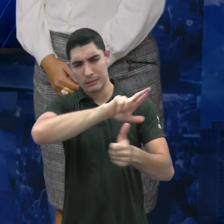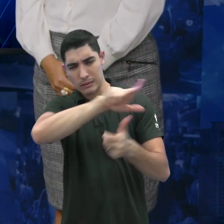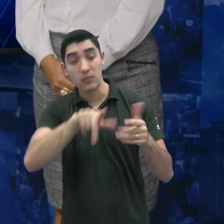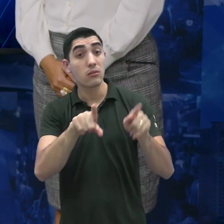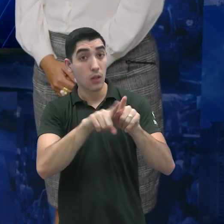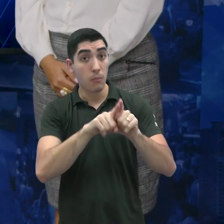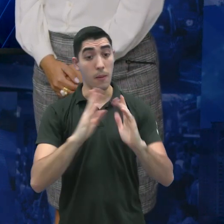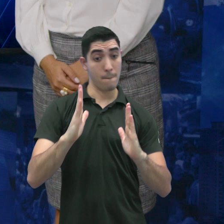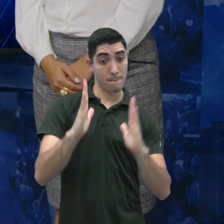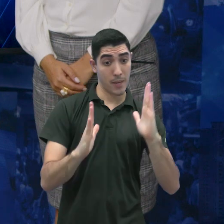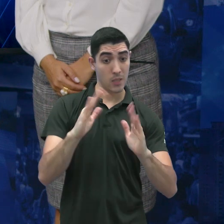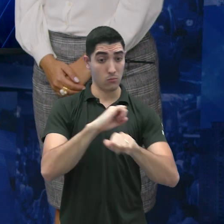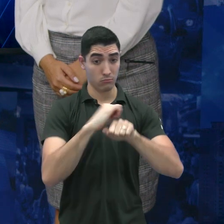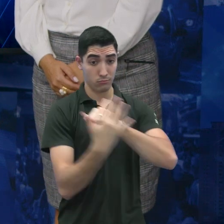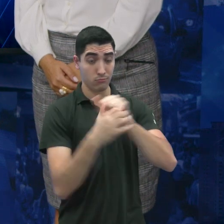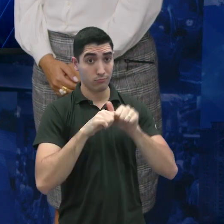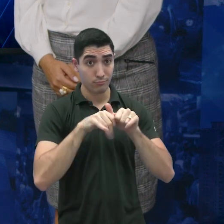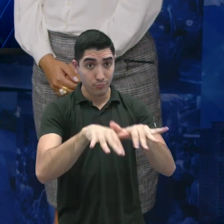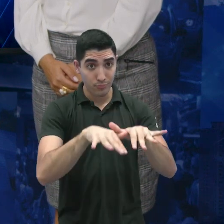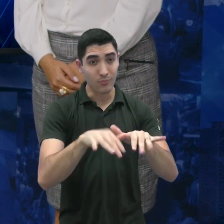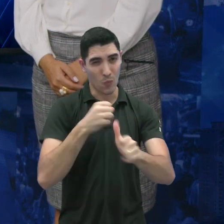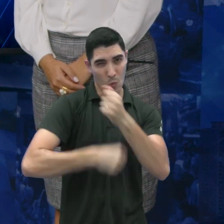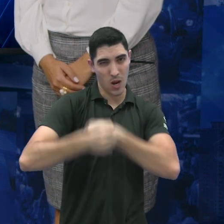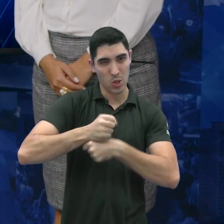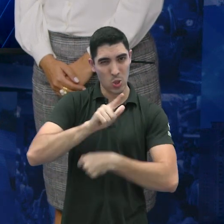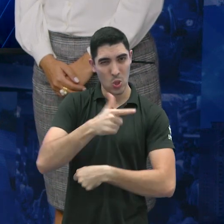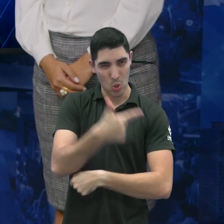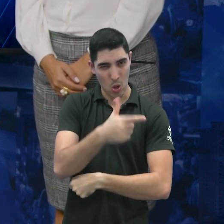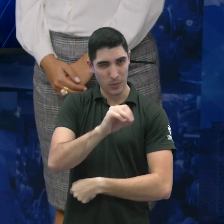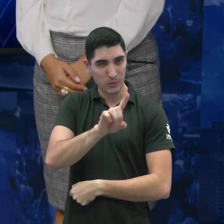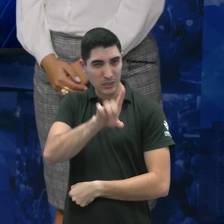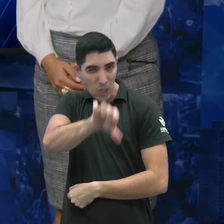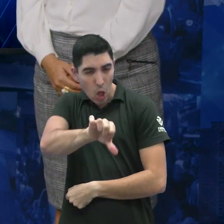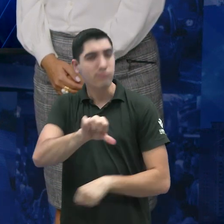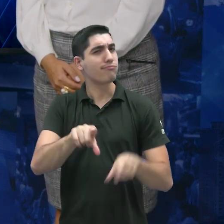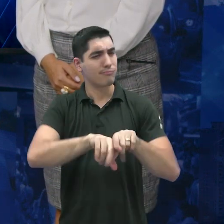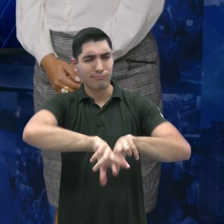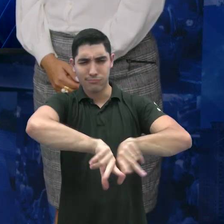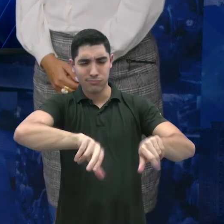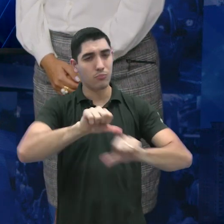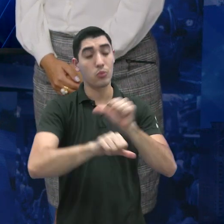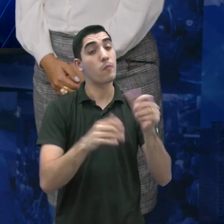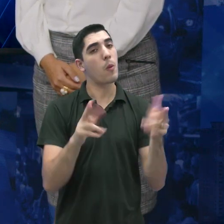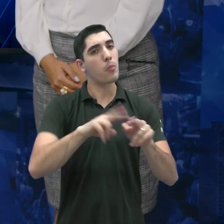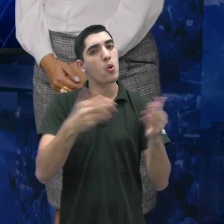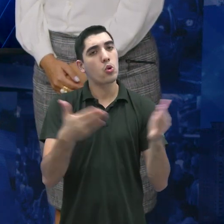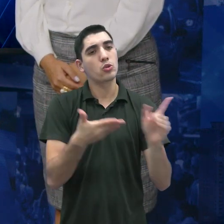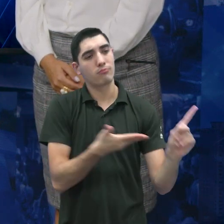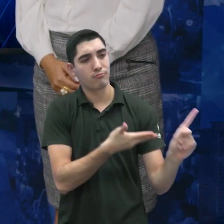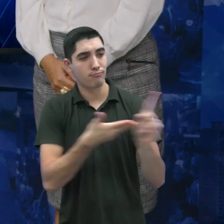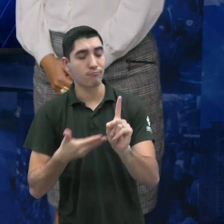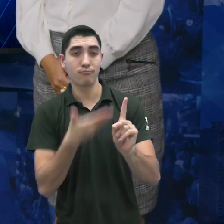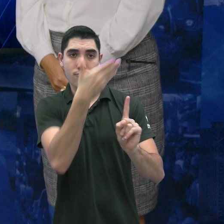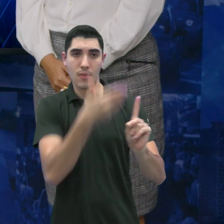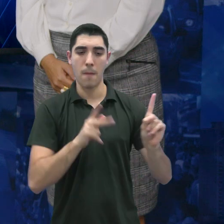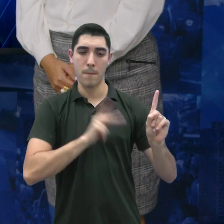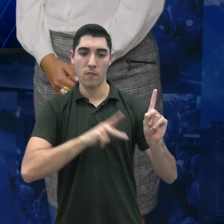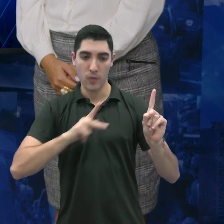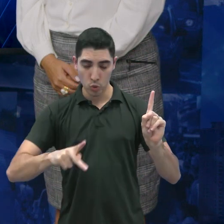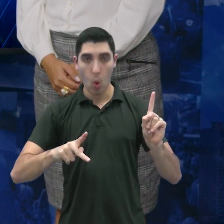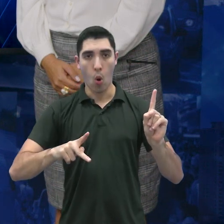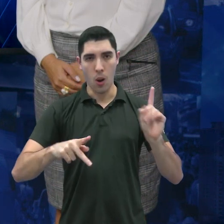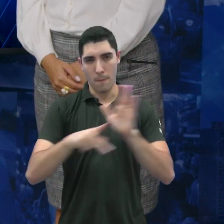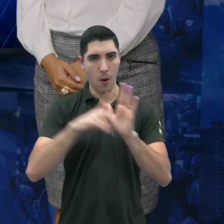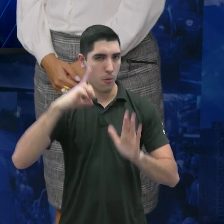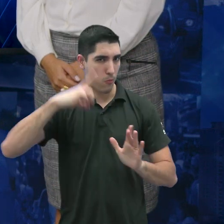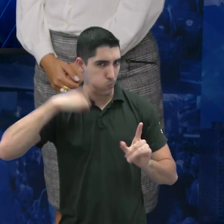da pandemia da Covid-19. E para entender um pouco mais sobre este assunto, trouxemos a doutora Luana Romani, professora do curso